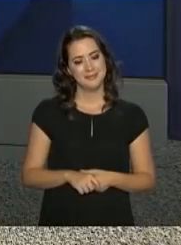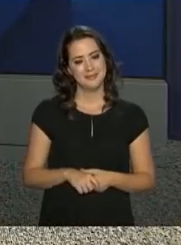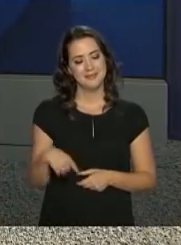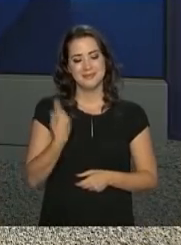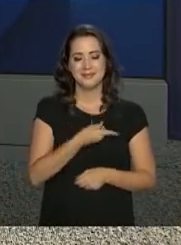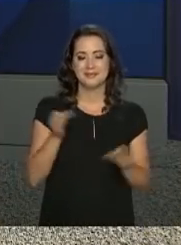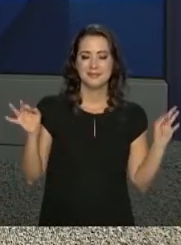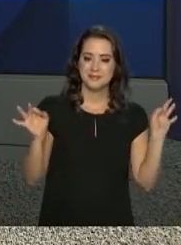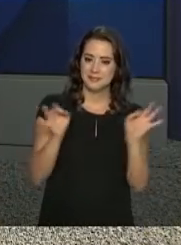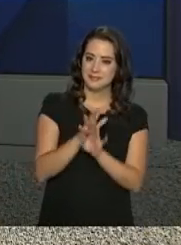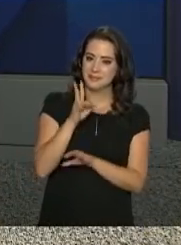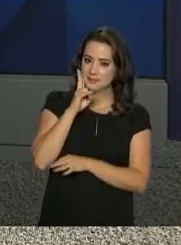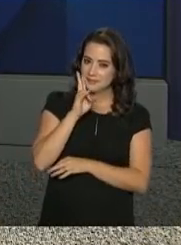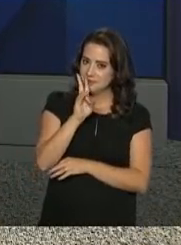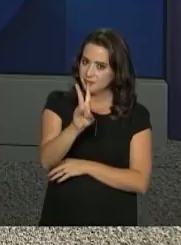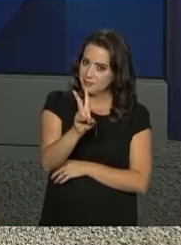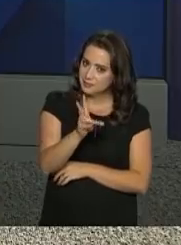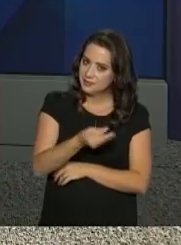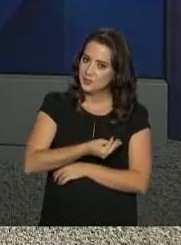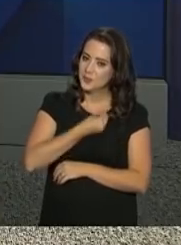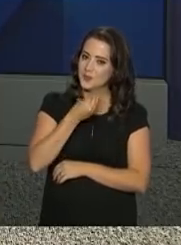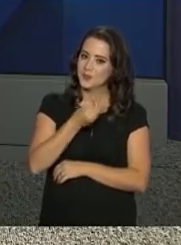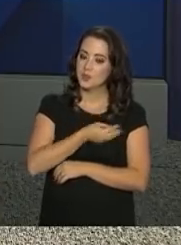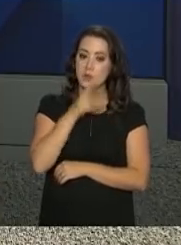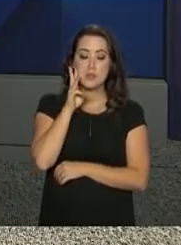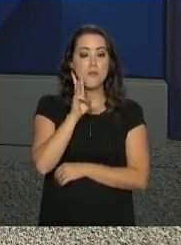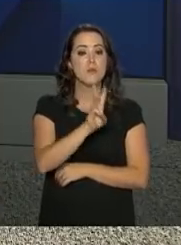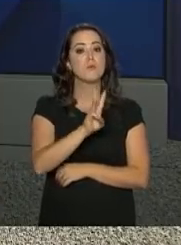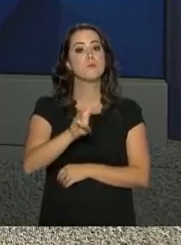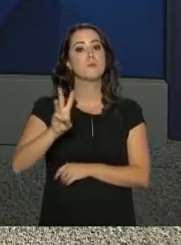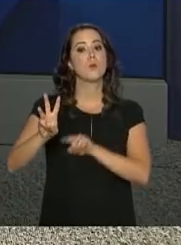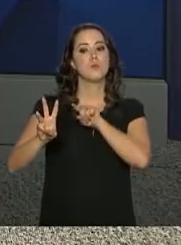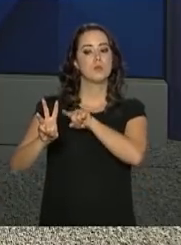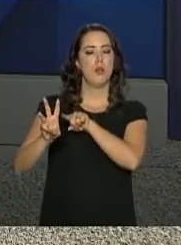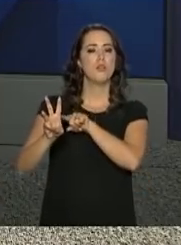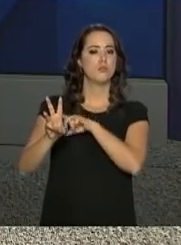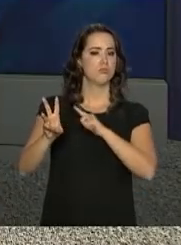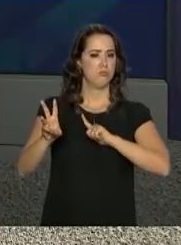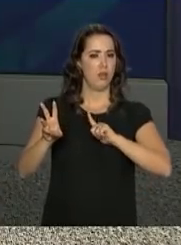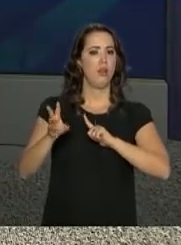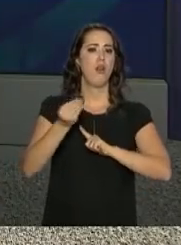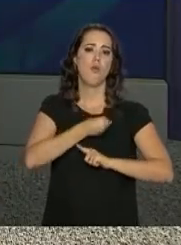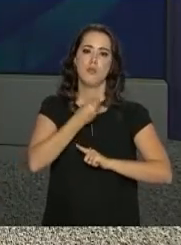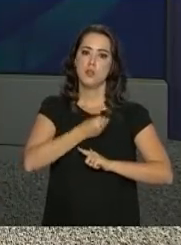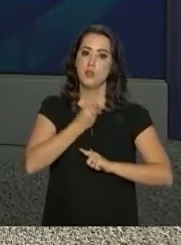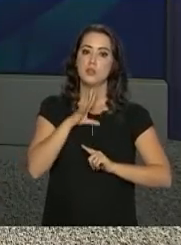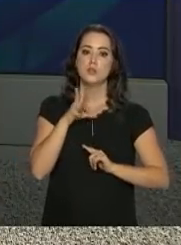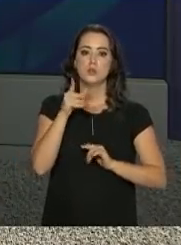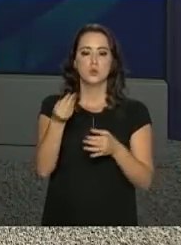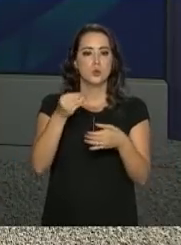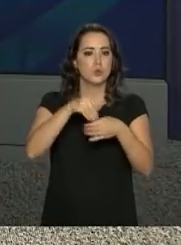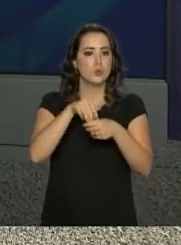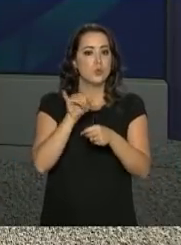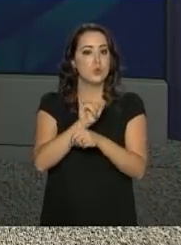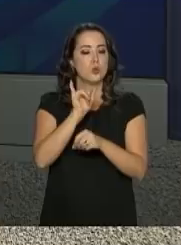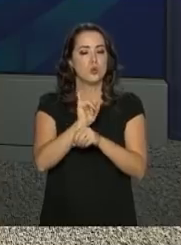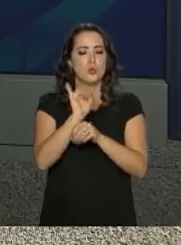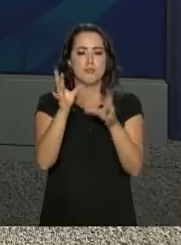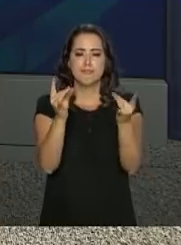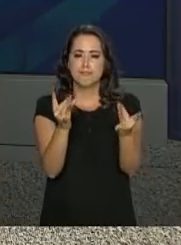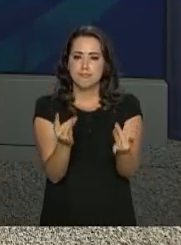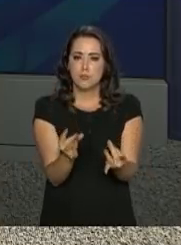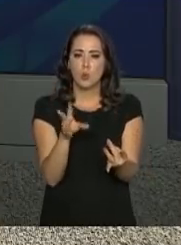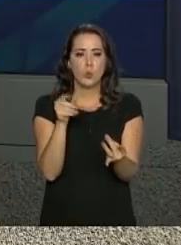Nós ficamos por aqui, você acompanha a nossa programação ao vivo pelo site da NBR. Todas as reportagens estão em nosso canal no